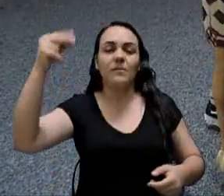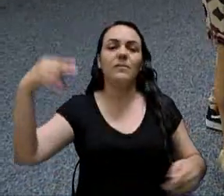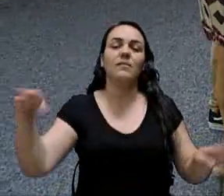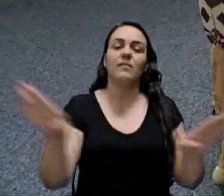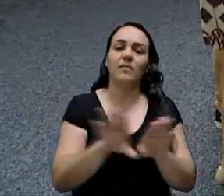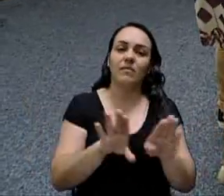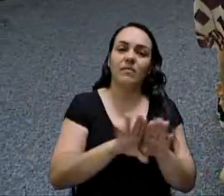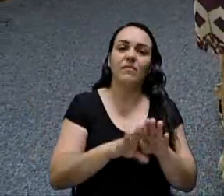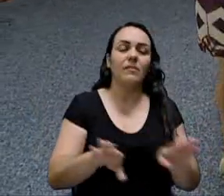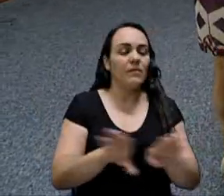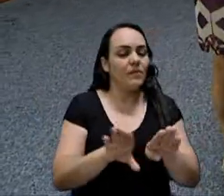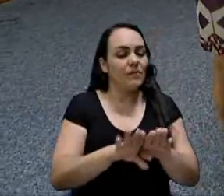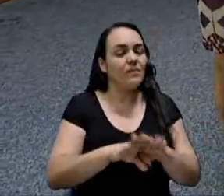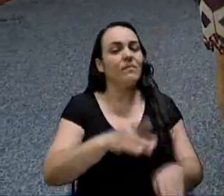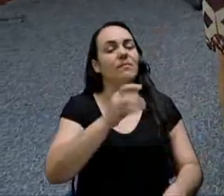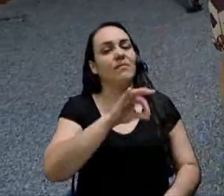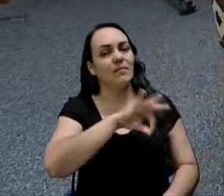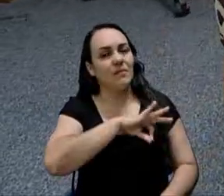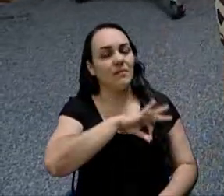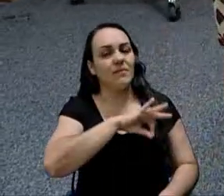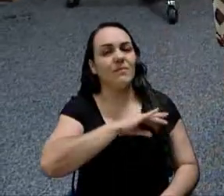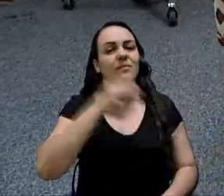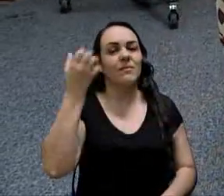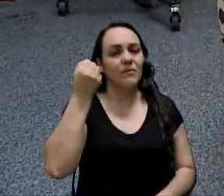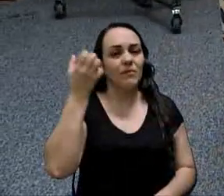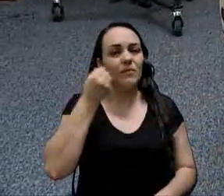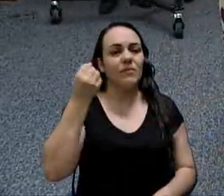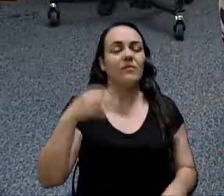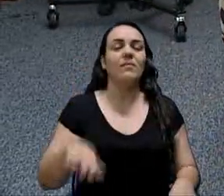civil, aposentada.